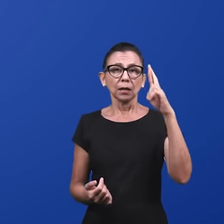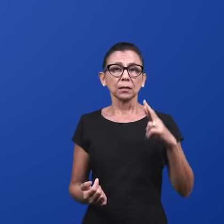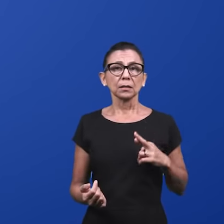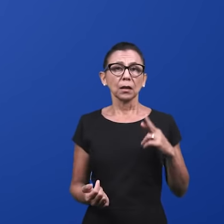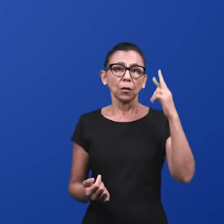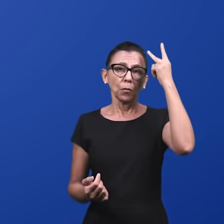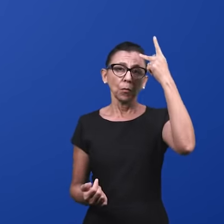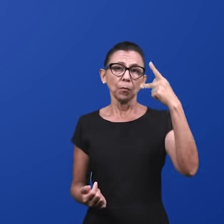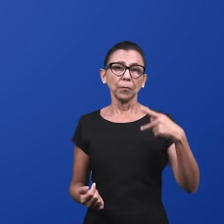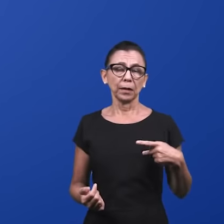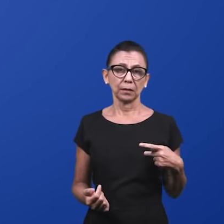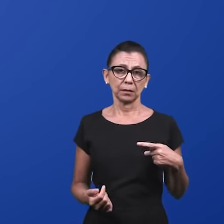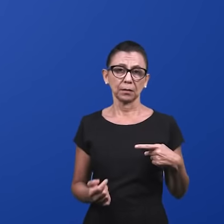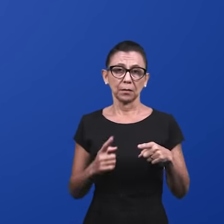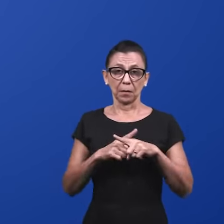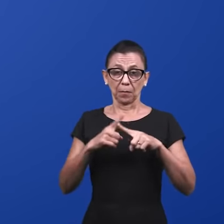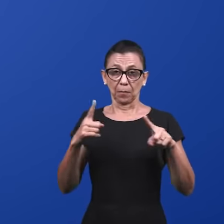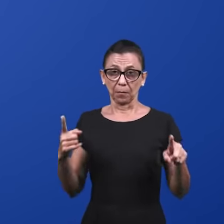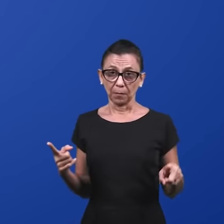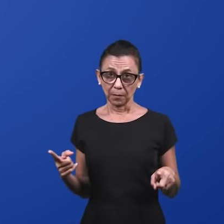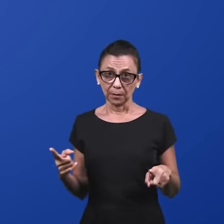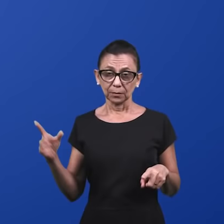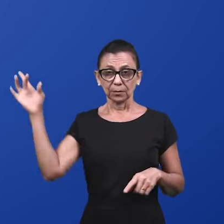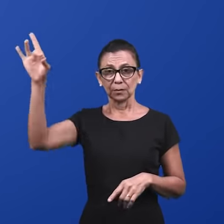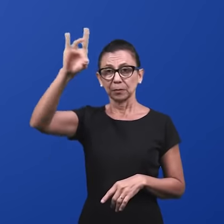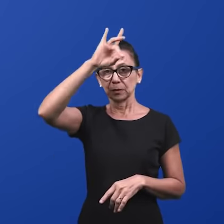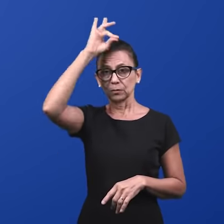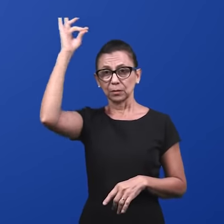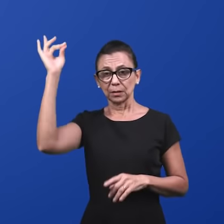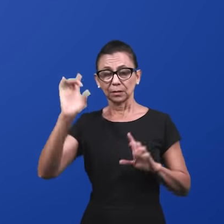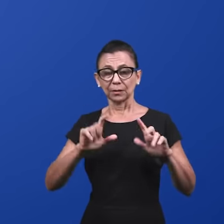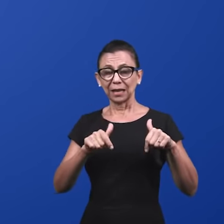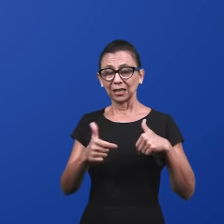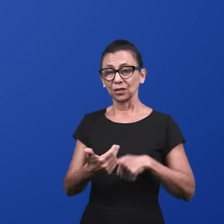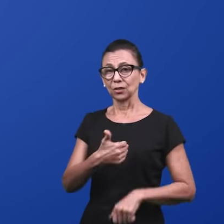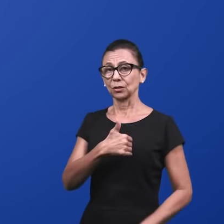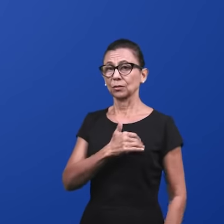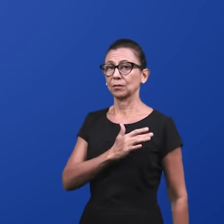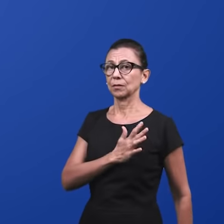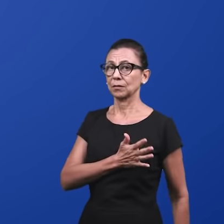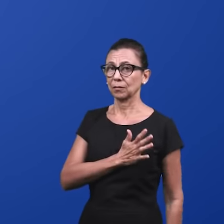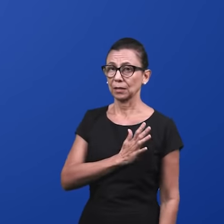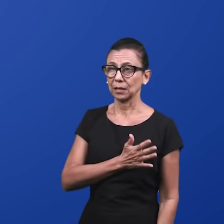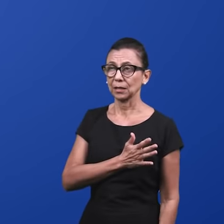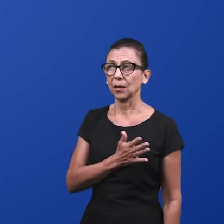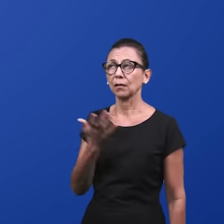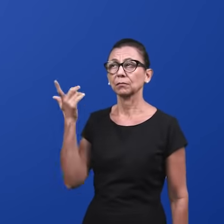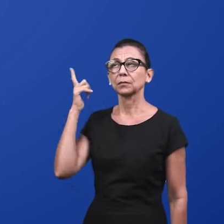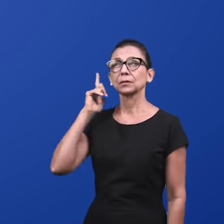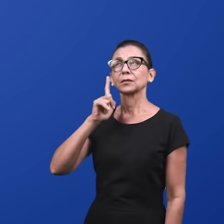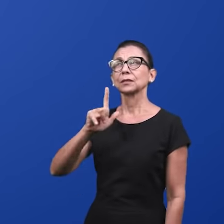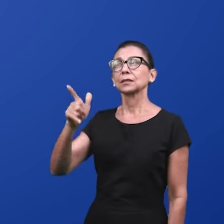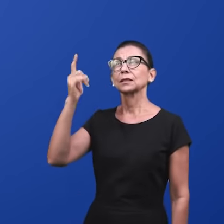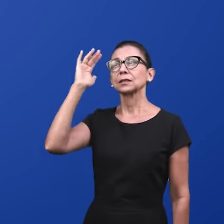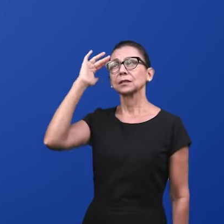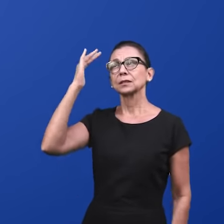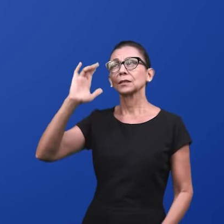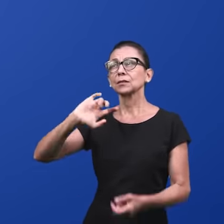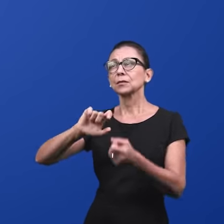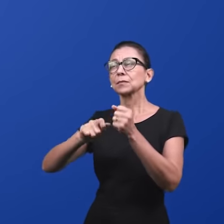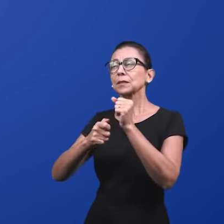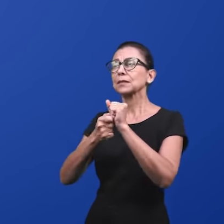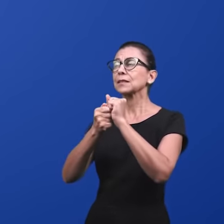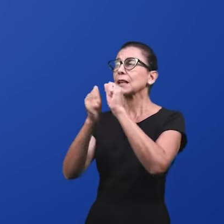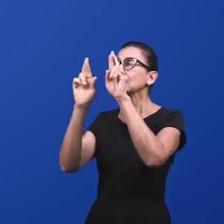quando temos o Espírito Santo agindo em nossas vidas, nós conseguimos alcançar os mistérios do reino dos céus, porque